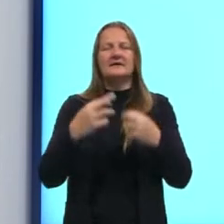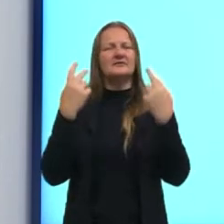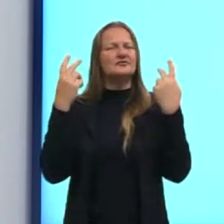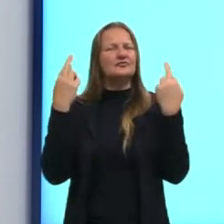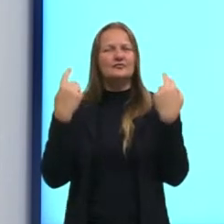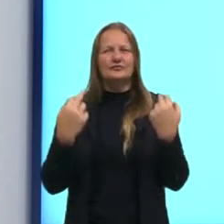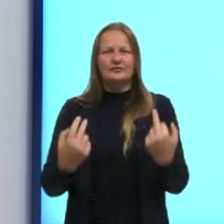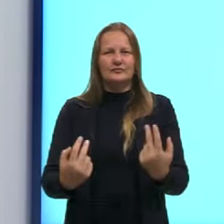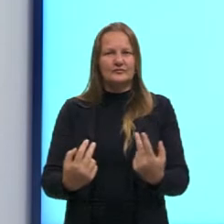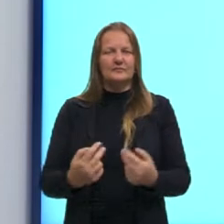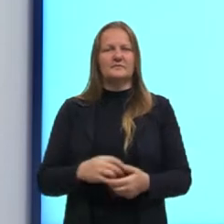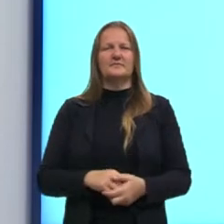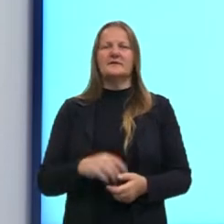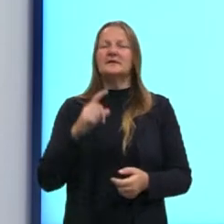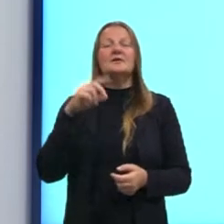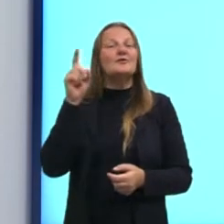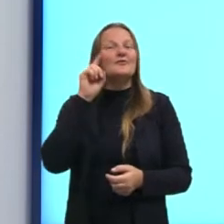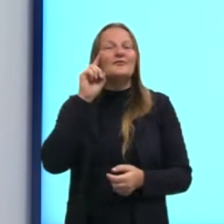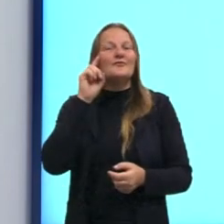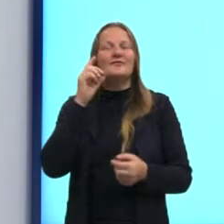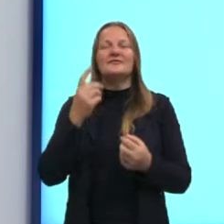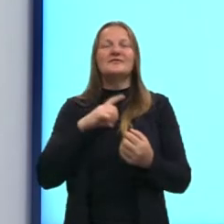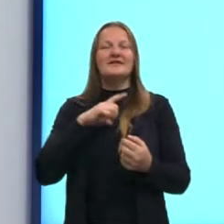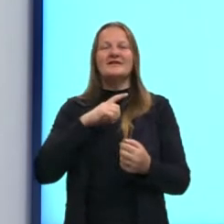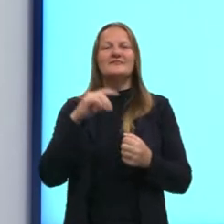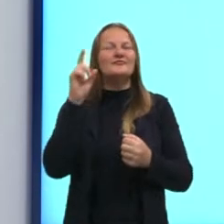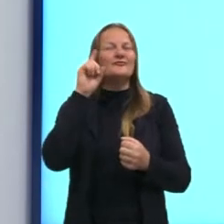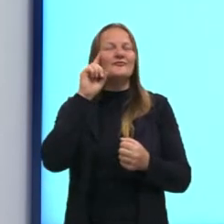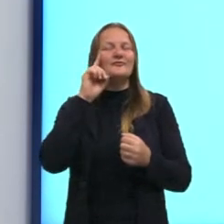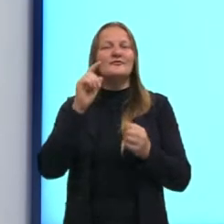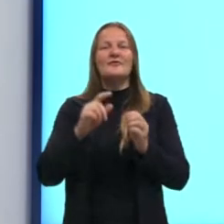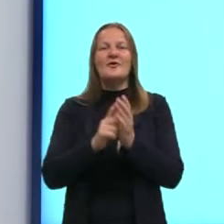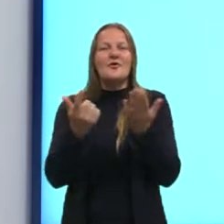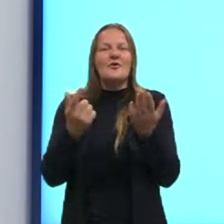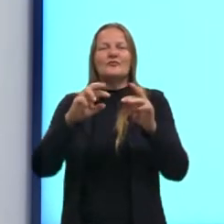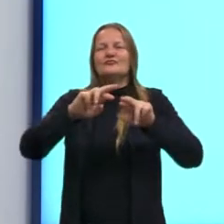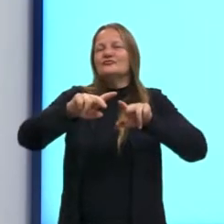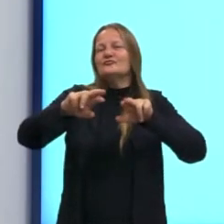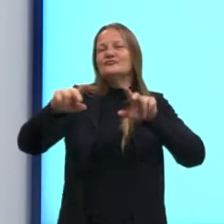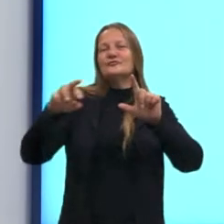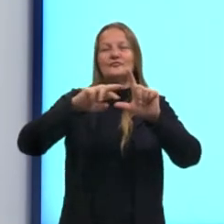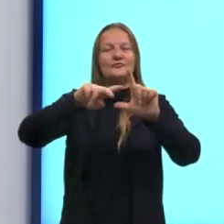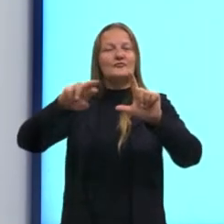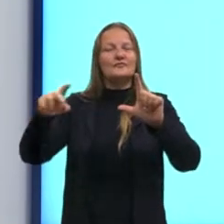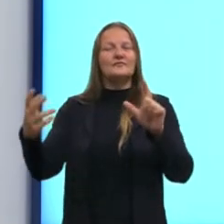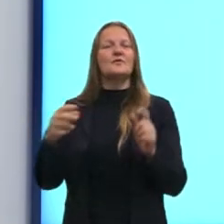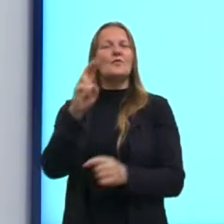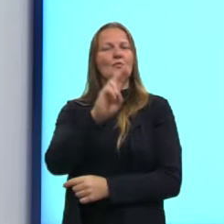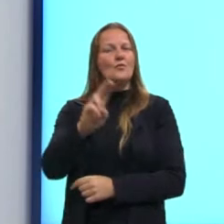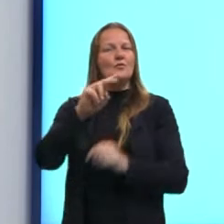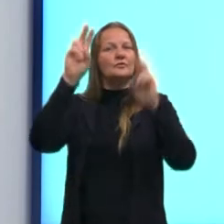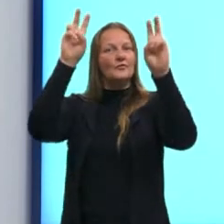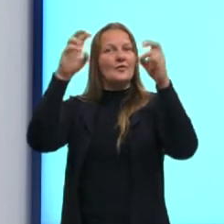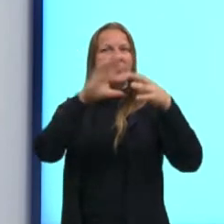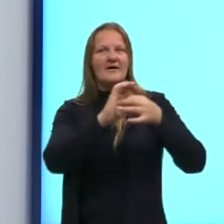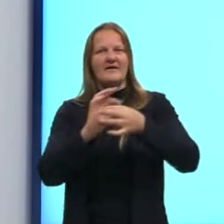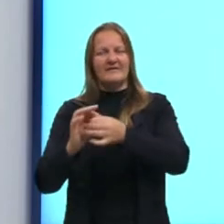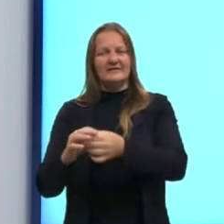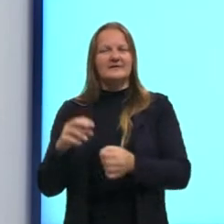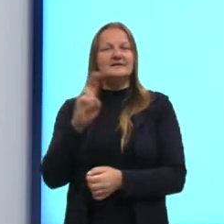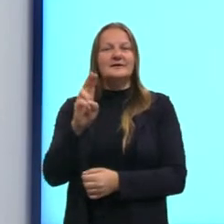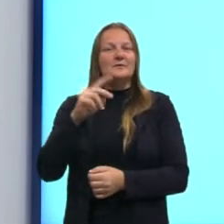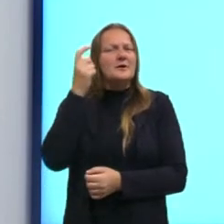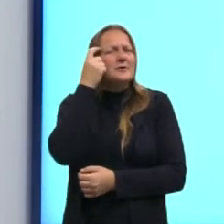atualidade. E elas são produzidas para os meios de comunicação que utilizam temas da atualidade para fazerem